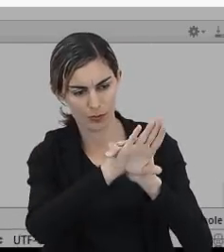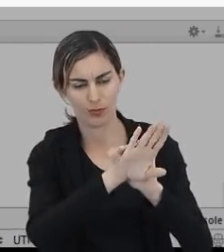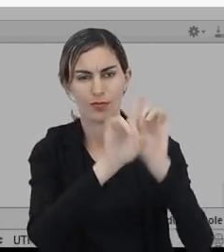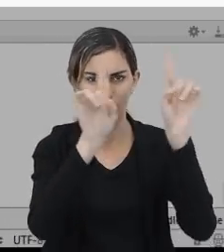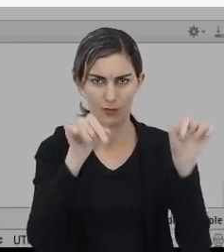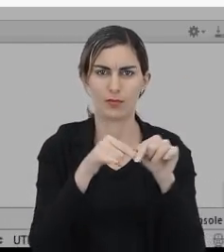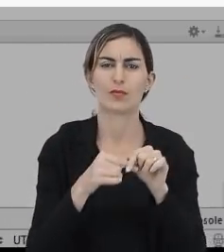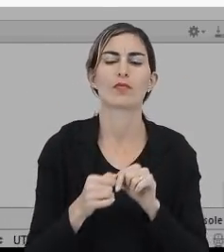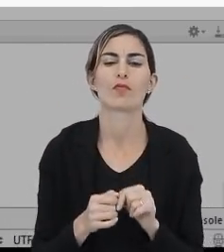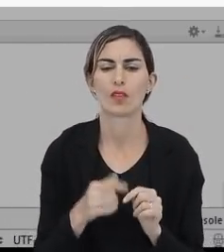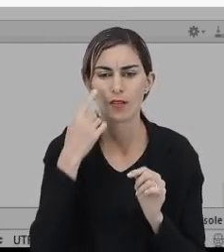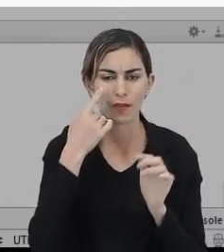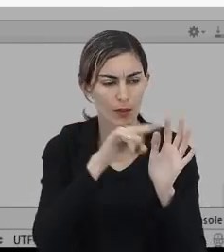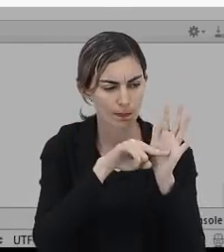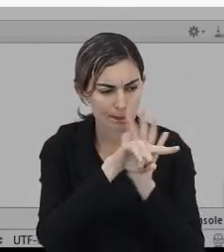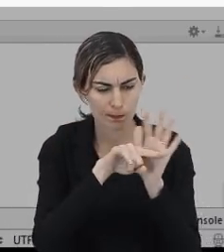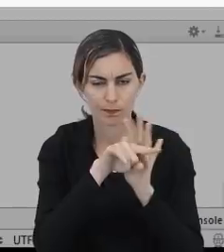verificar aqui